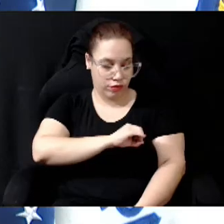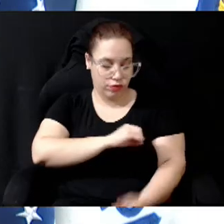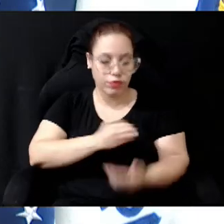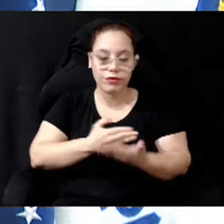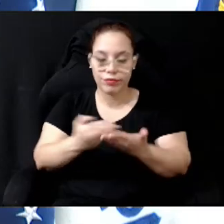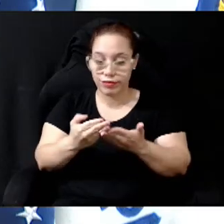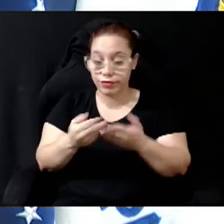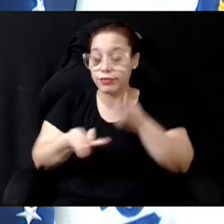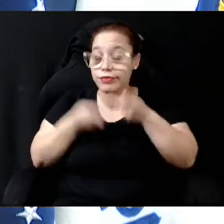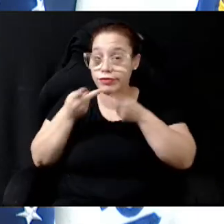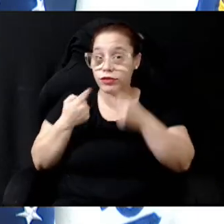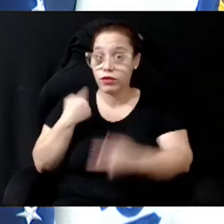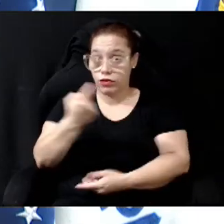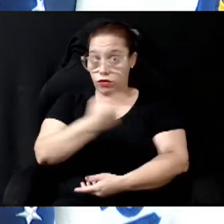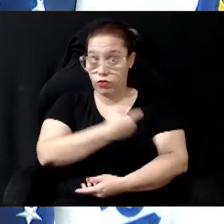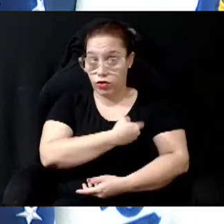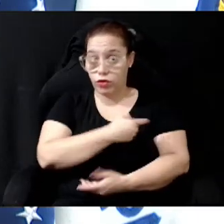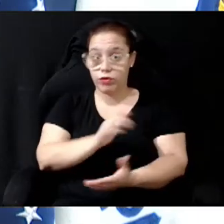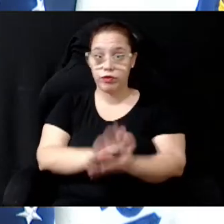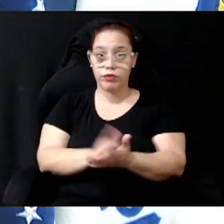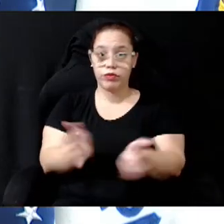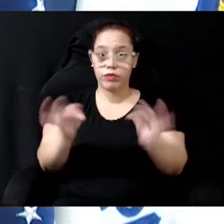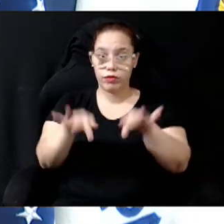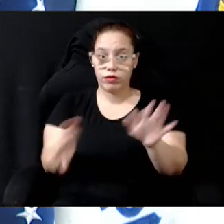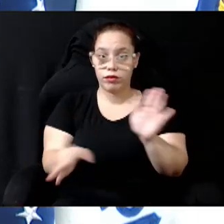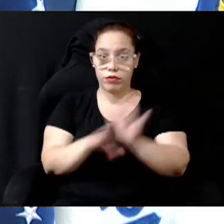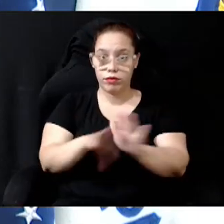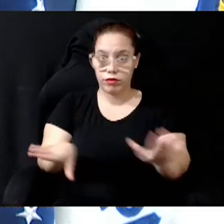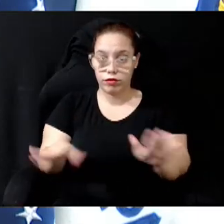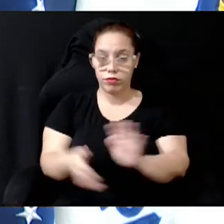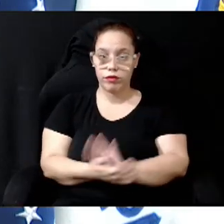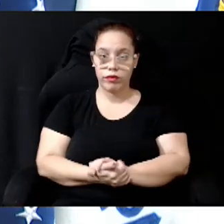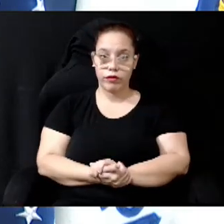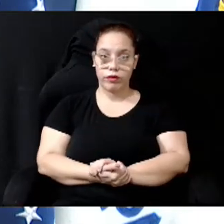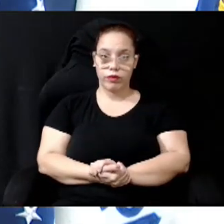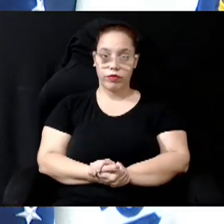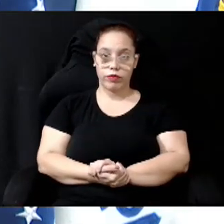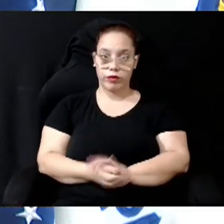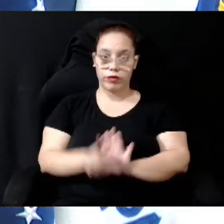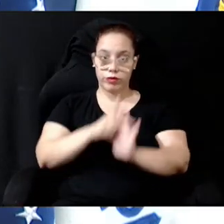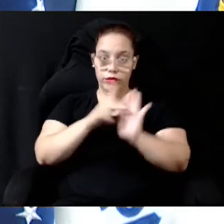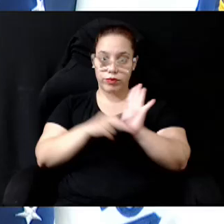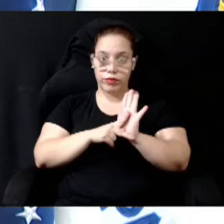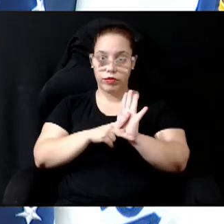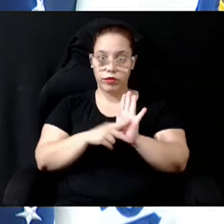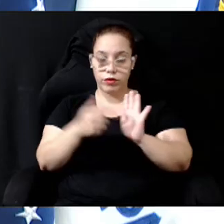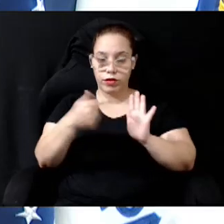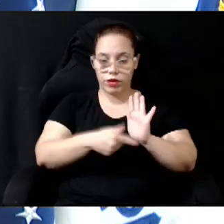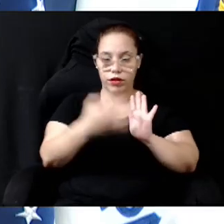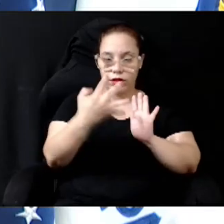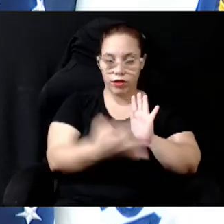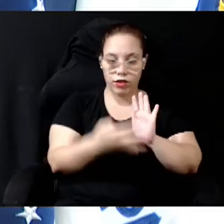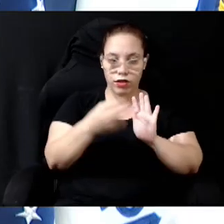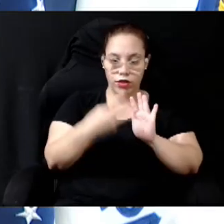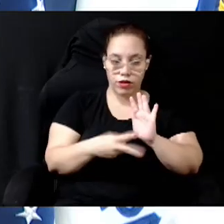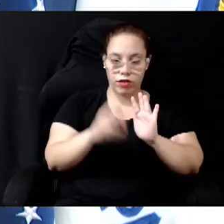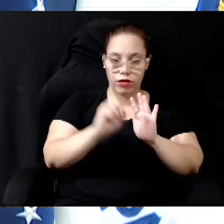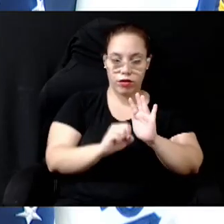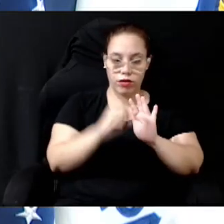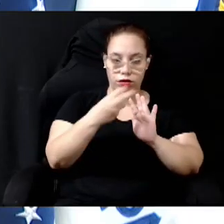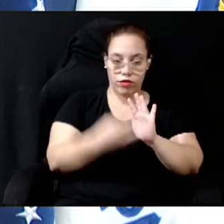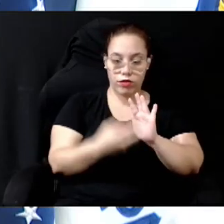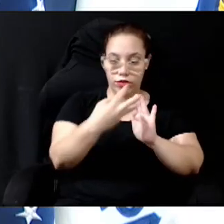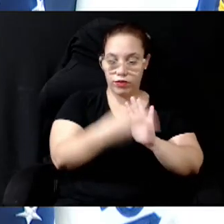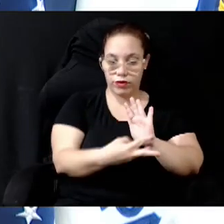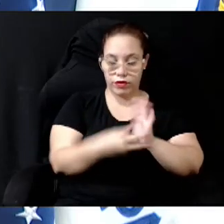a gente, E, para fechar, nós temos o projeto 74 de 2023, de